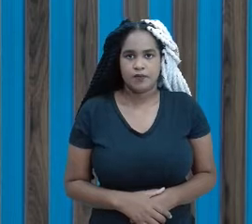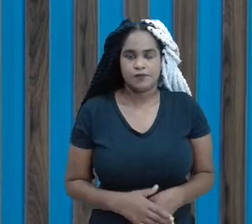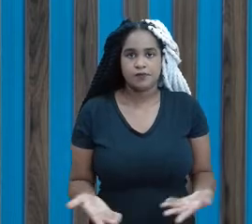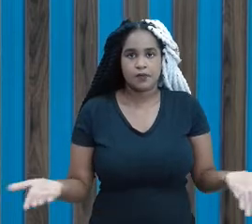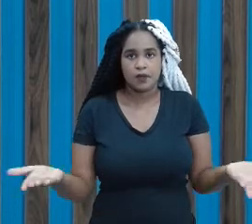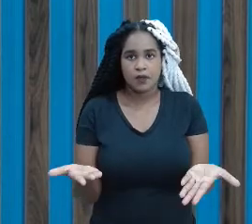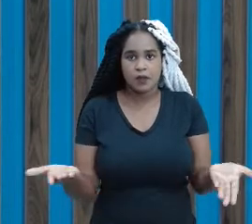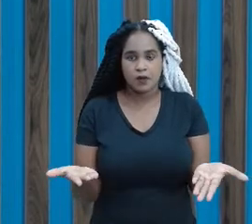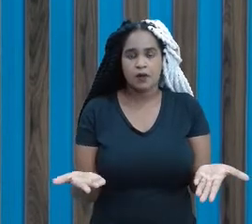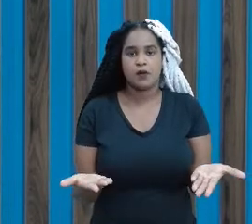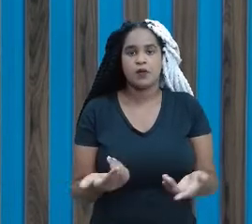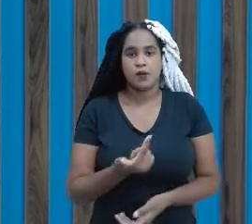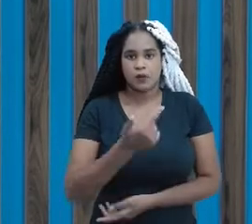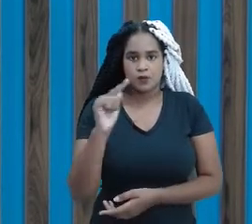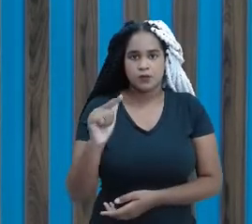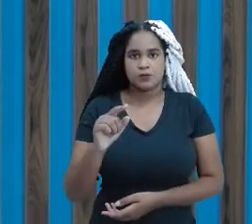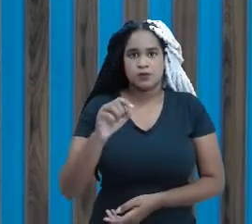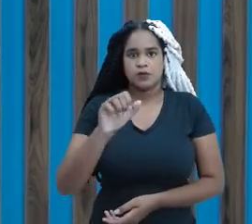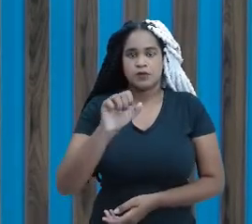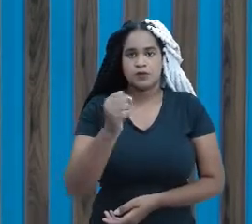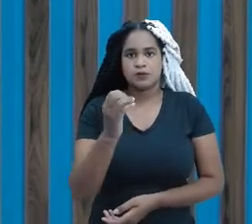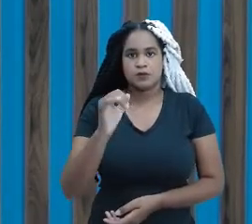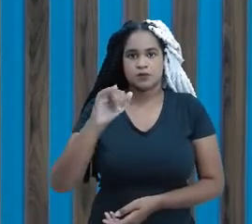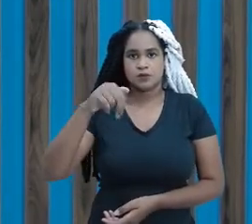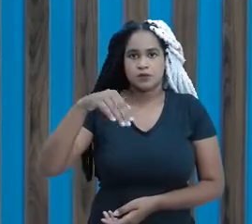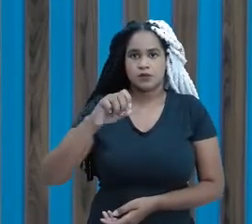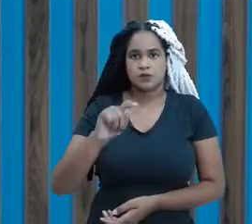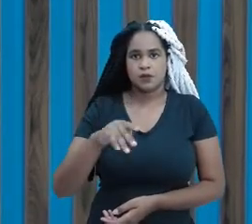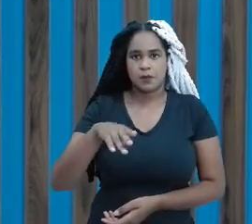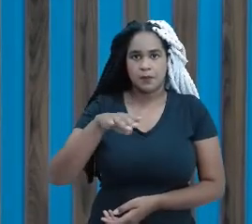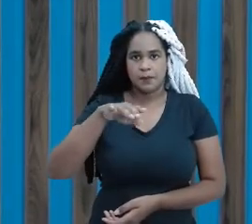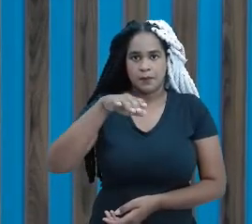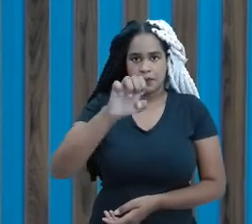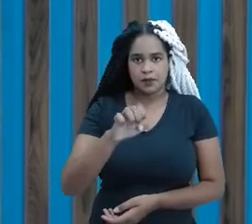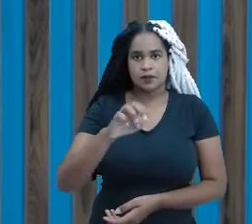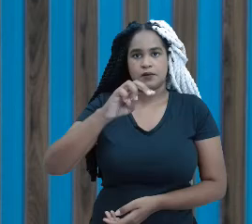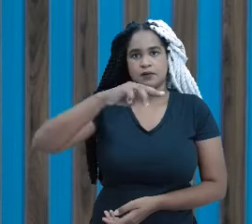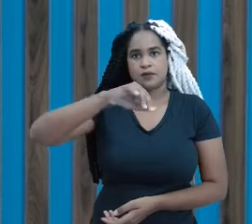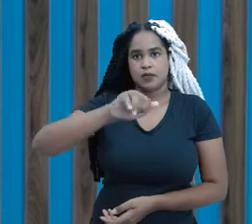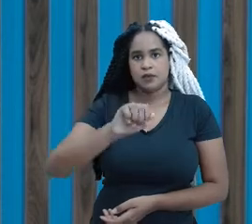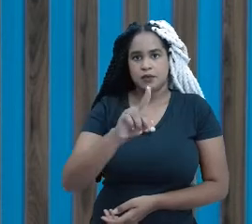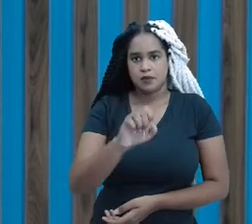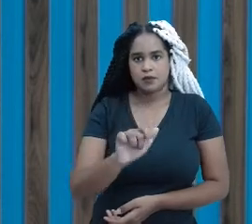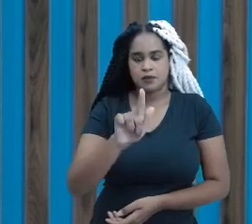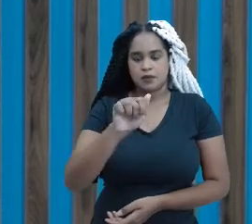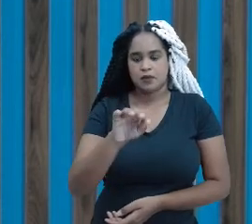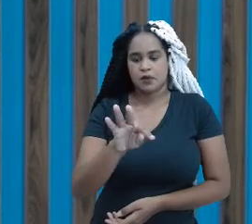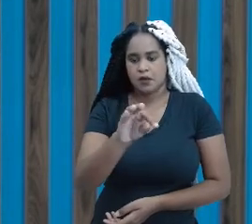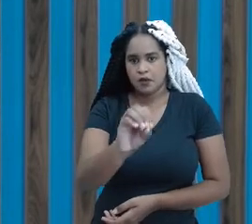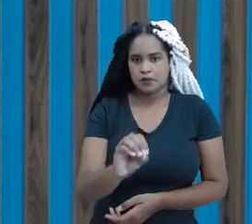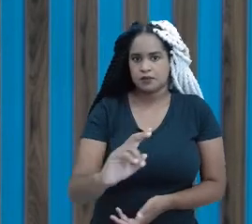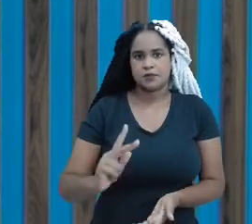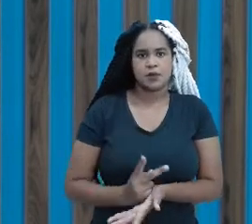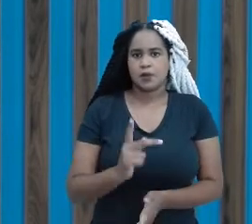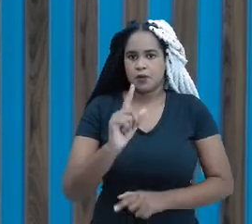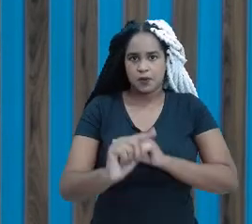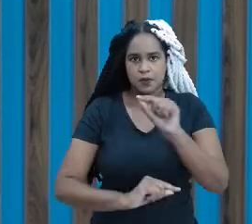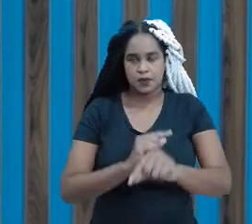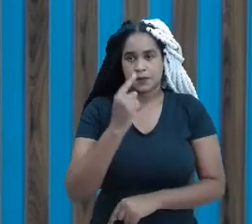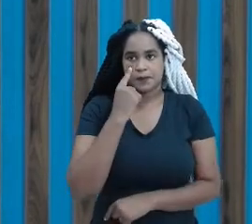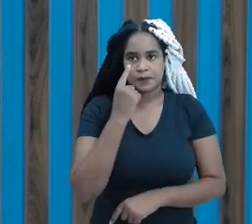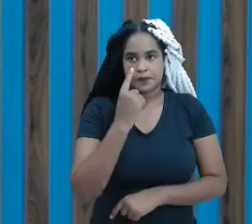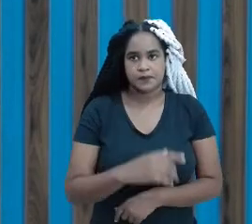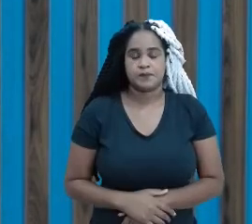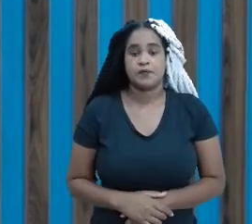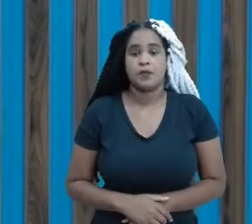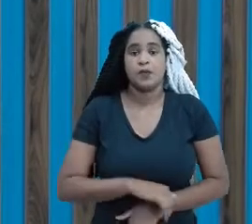Mutação estrutural aqui, síndrome do miado do gato. Ó. Presta atenção. Síndrome do miado do gato. O que acontece? Quando há